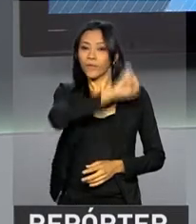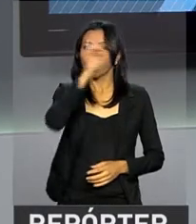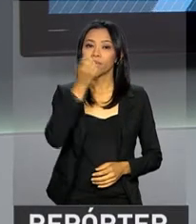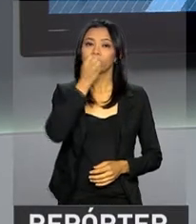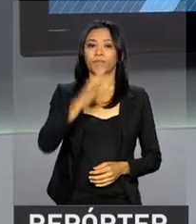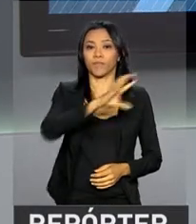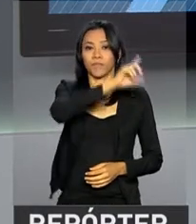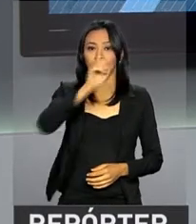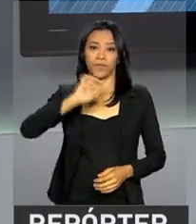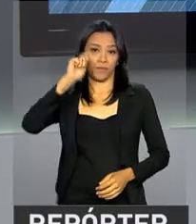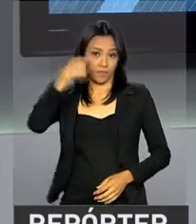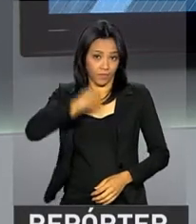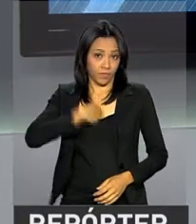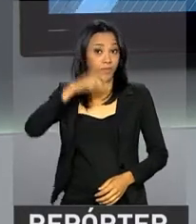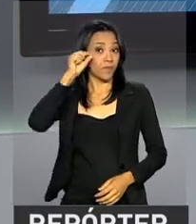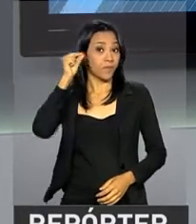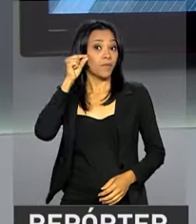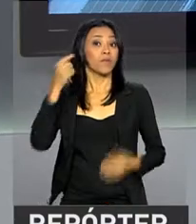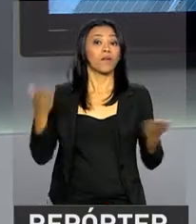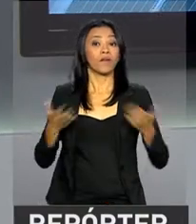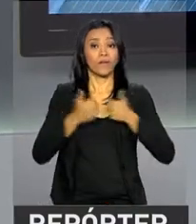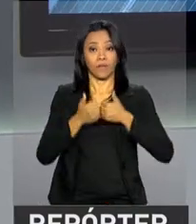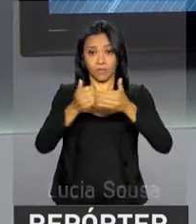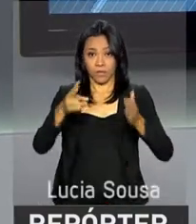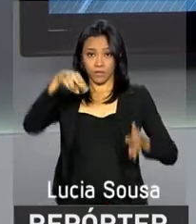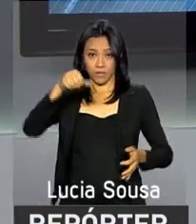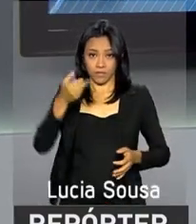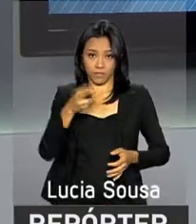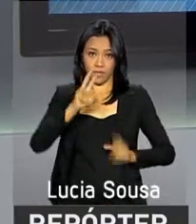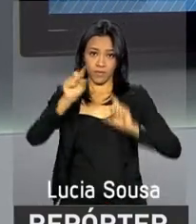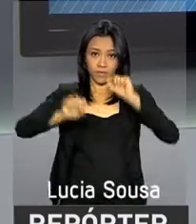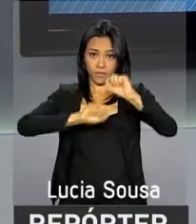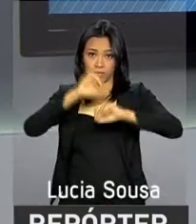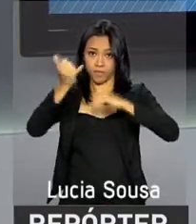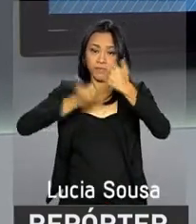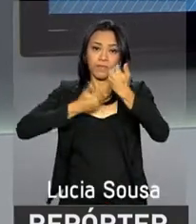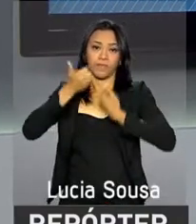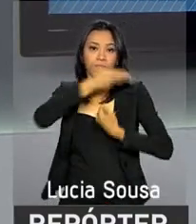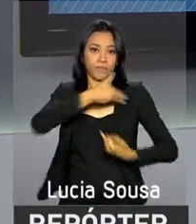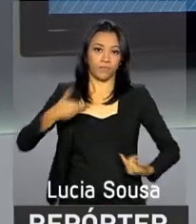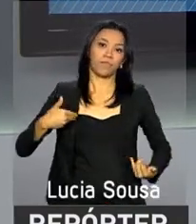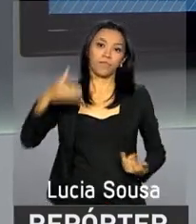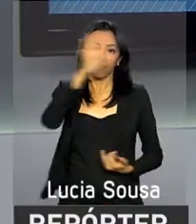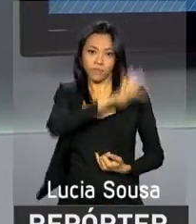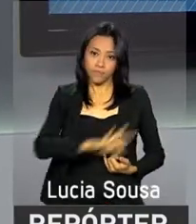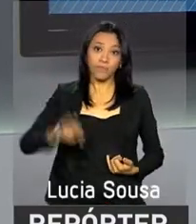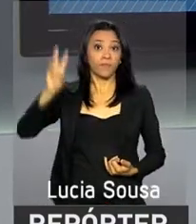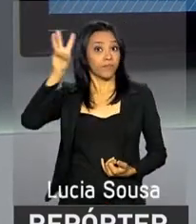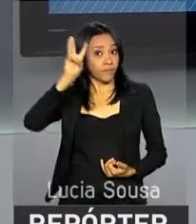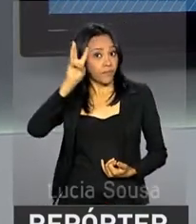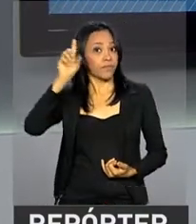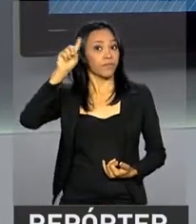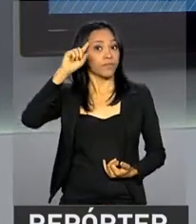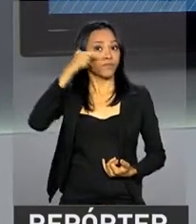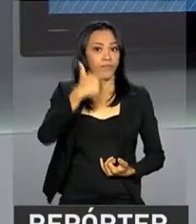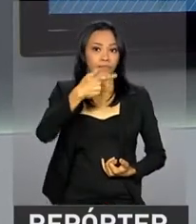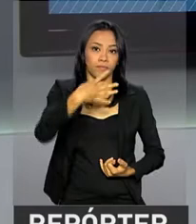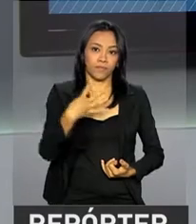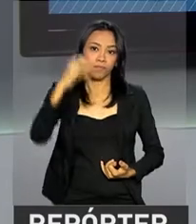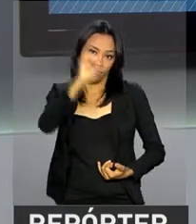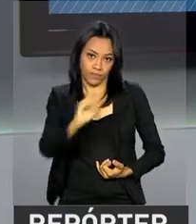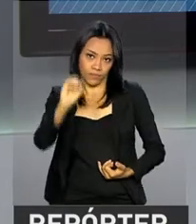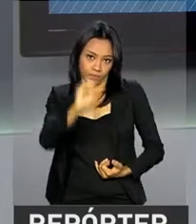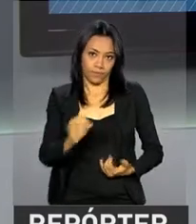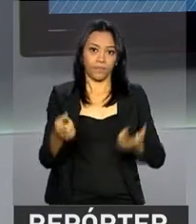Olá, bom dia. Eu sou Thaisa Dias e começa agora o Repórter NBR com as notícias do governo federal desta terça-feira, 24 de